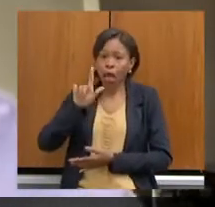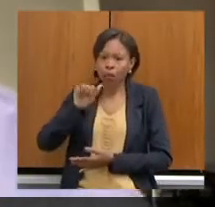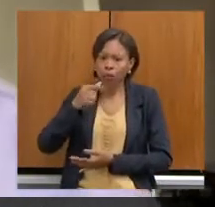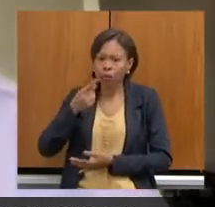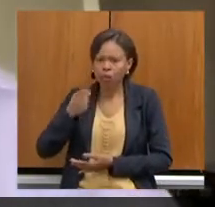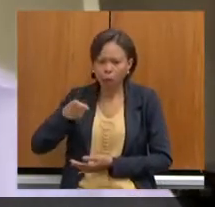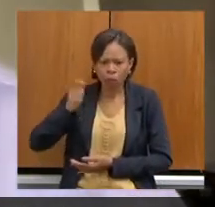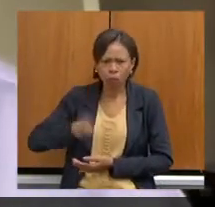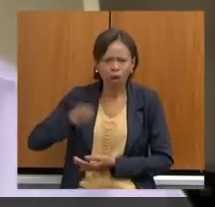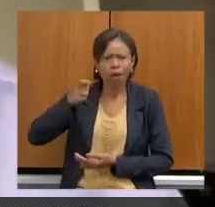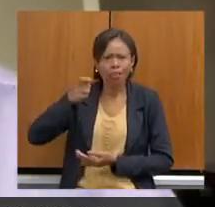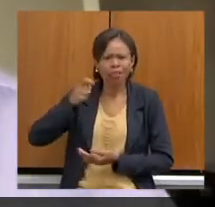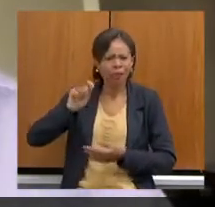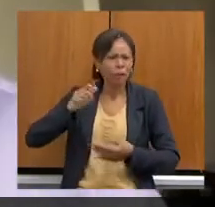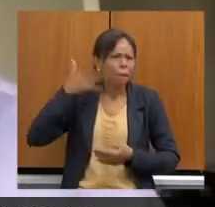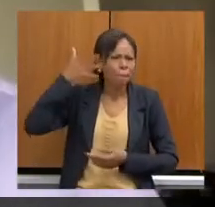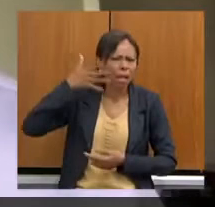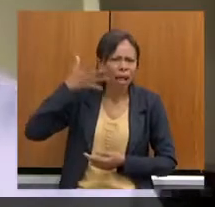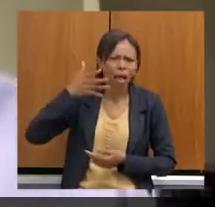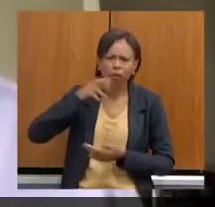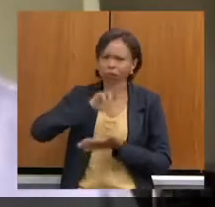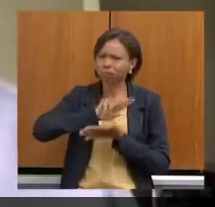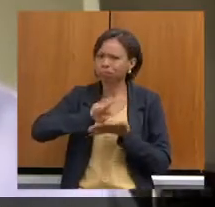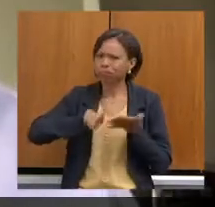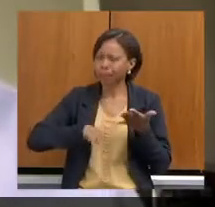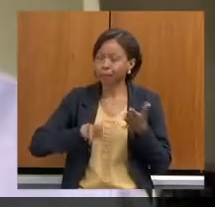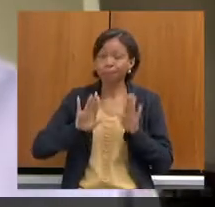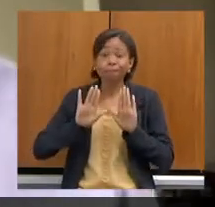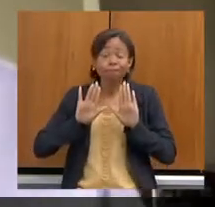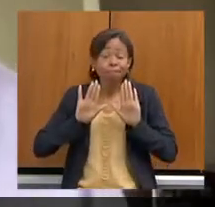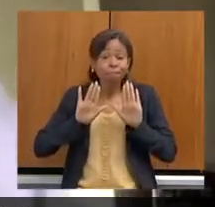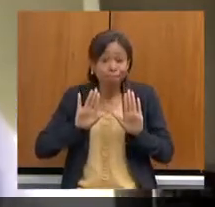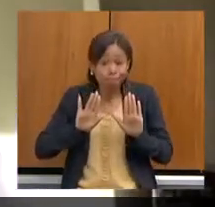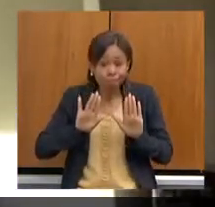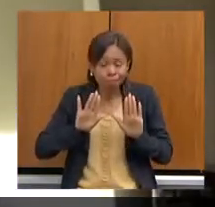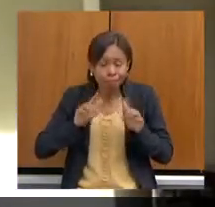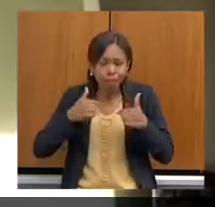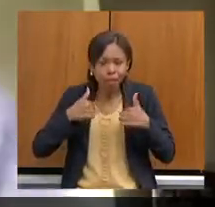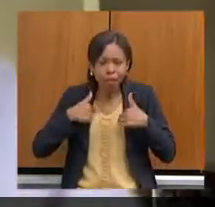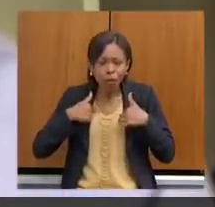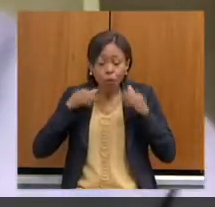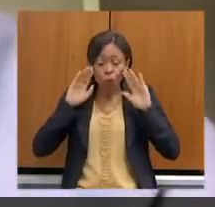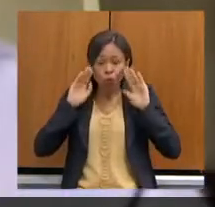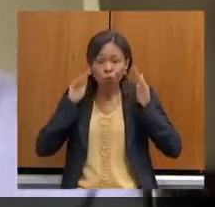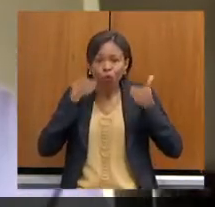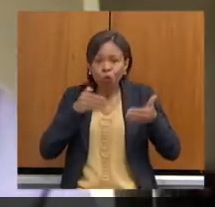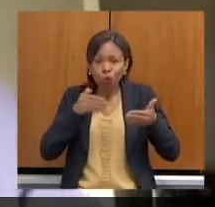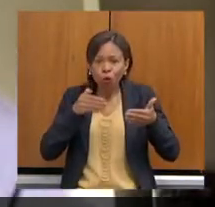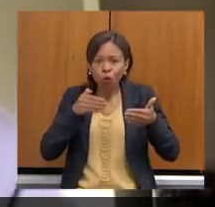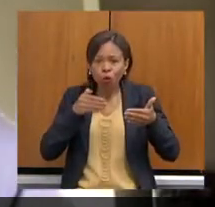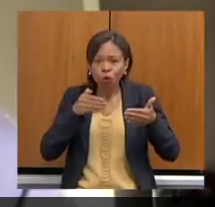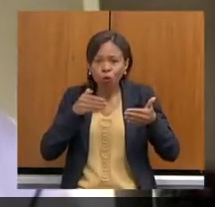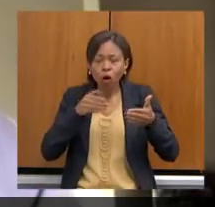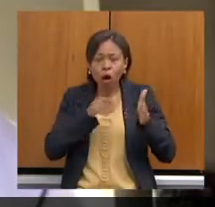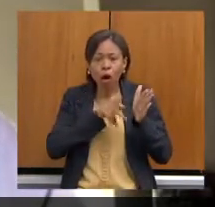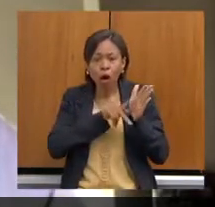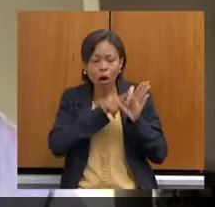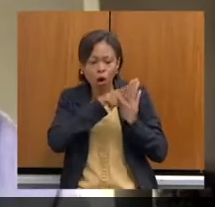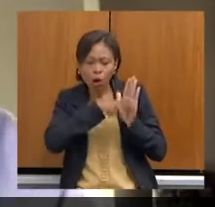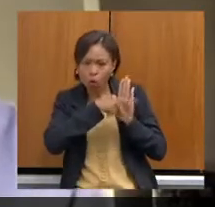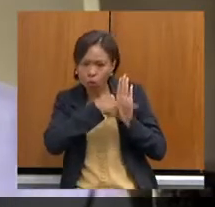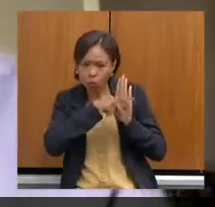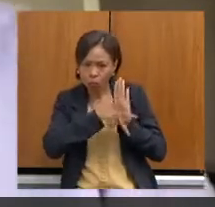sucesso total mas a minha fala Presidente Hoje ele se prende ao projeto Jaíba Eu